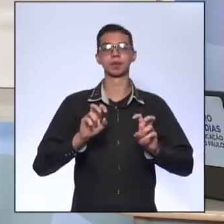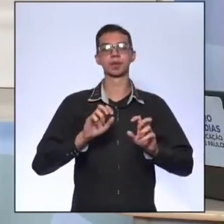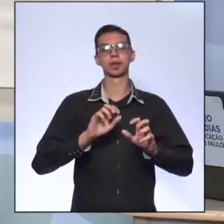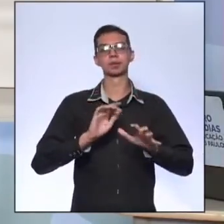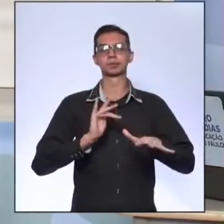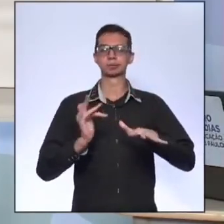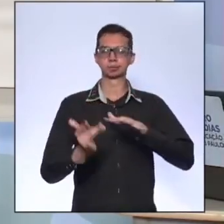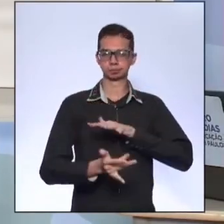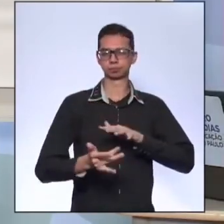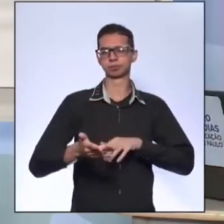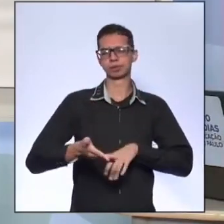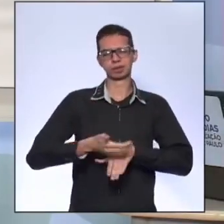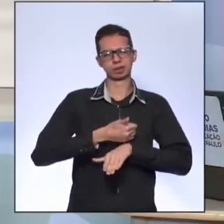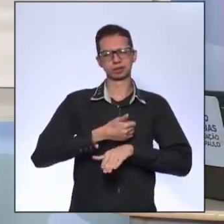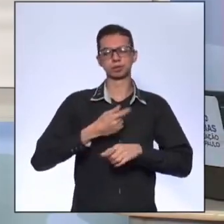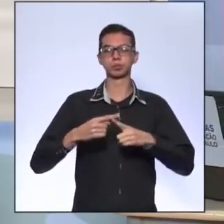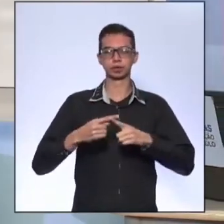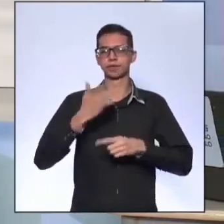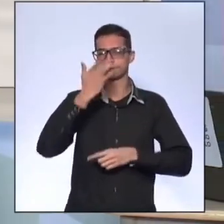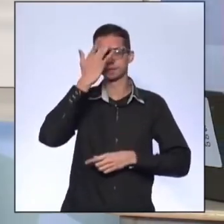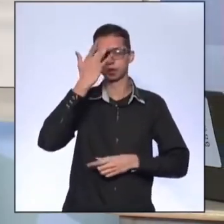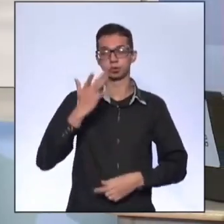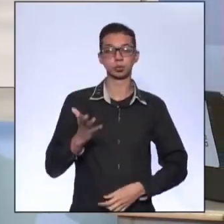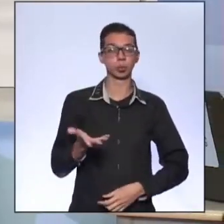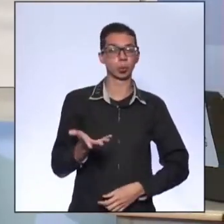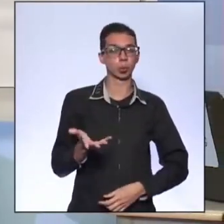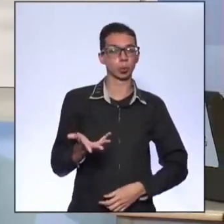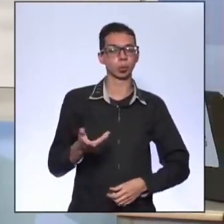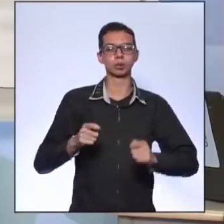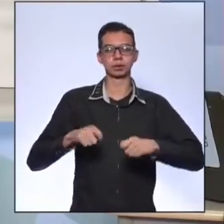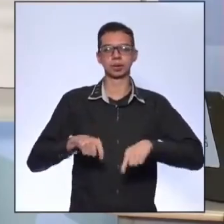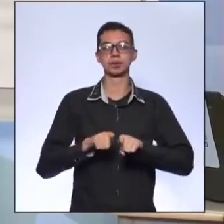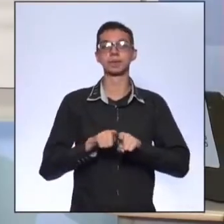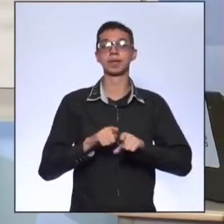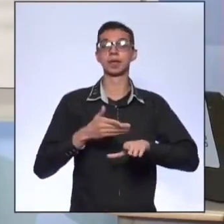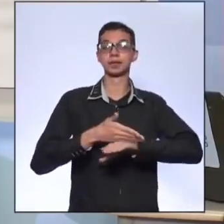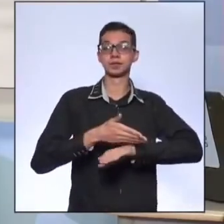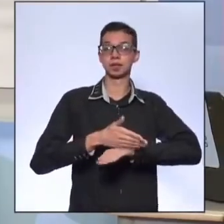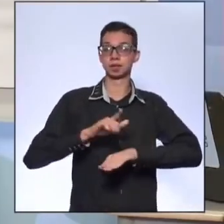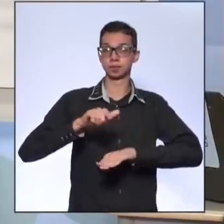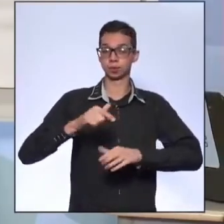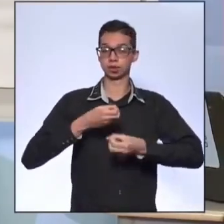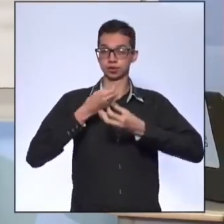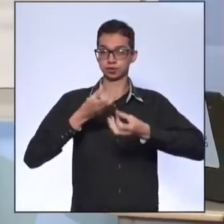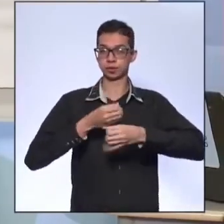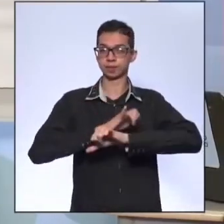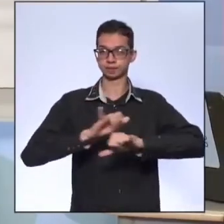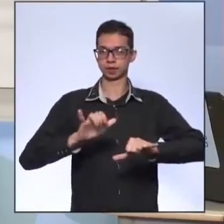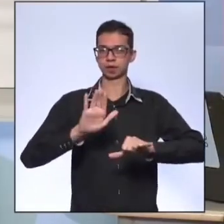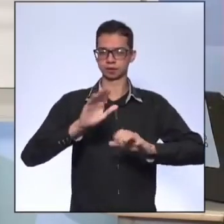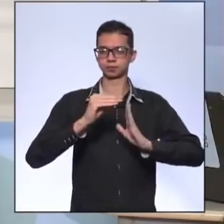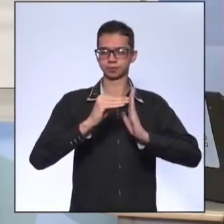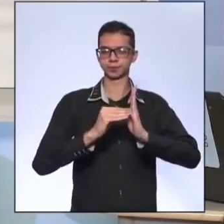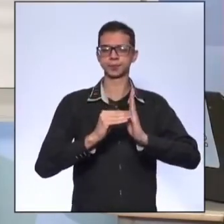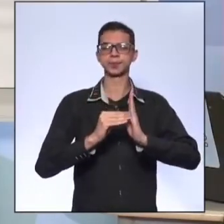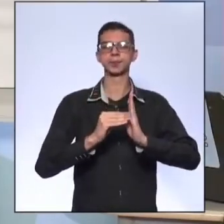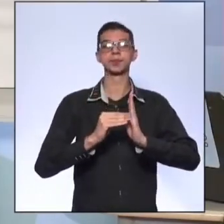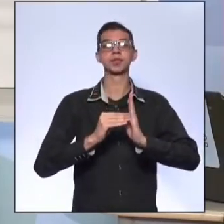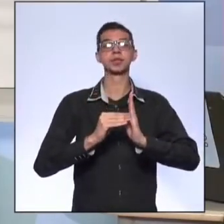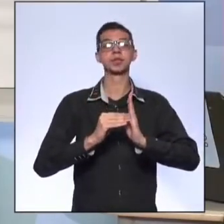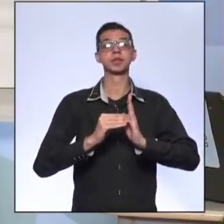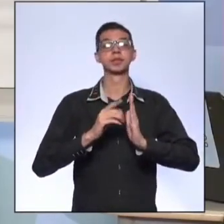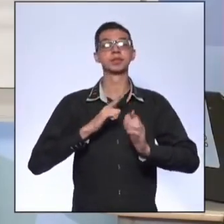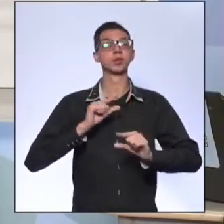né, a velocidade e o acesso, que a gente vai falar daqui a pouco, a essas informações, nós tínhamos, então, a questão